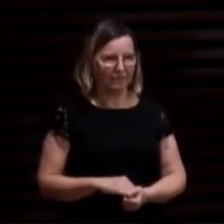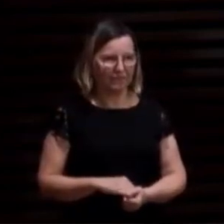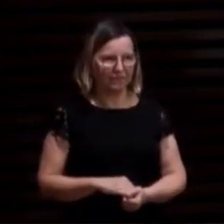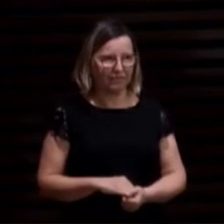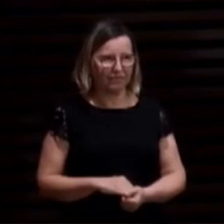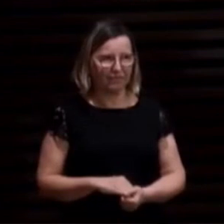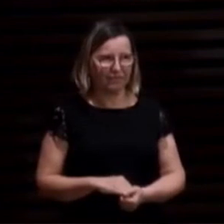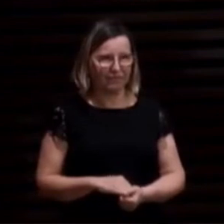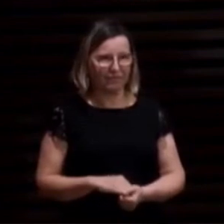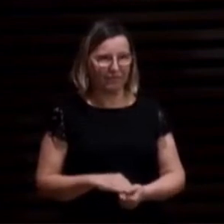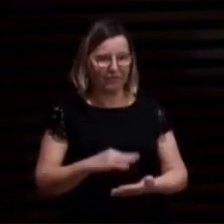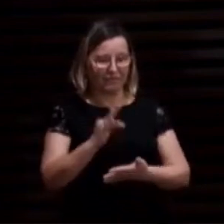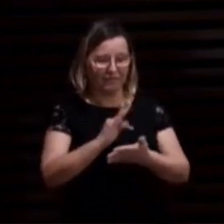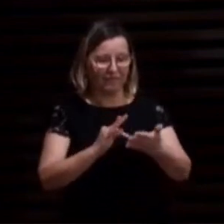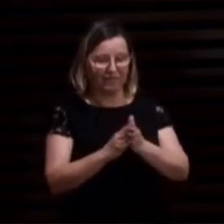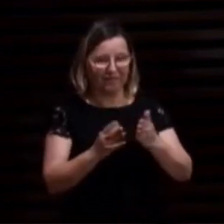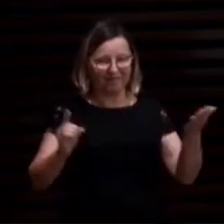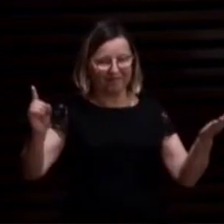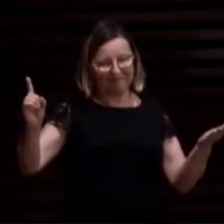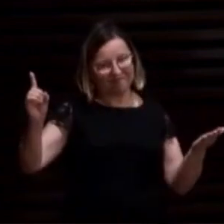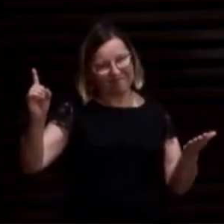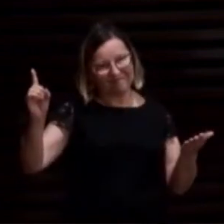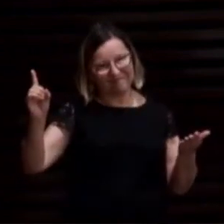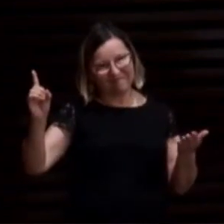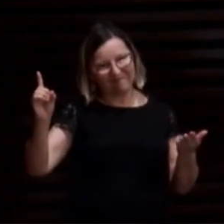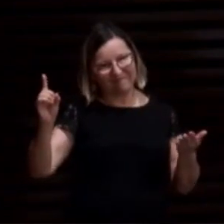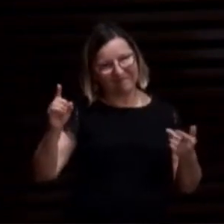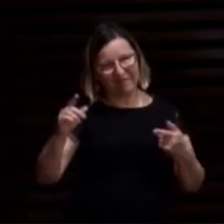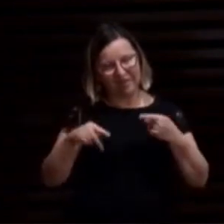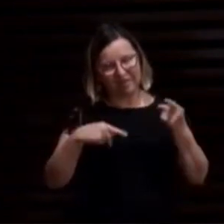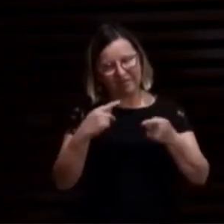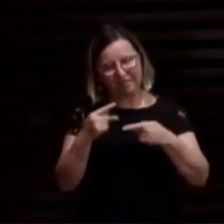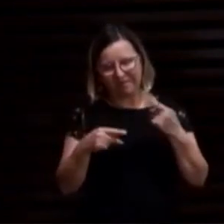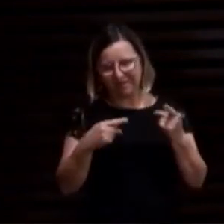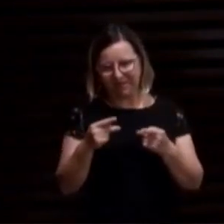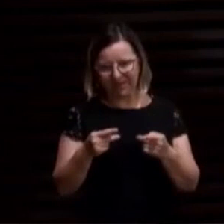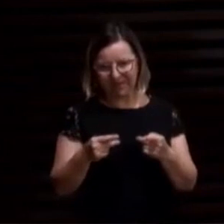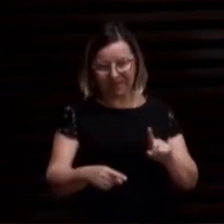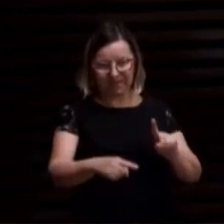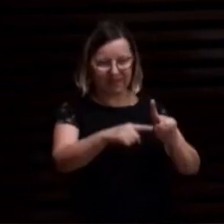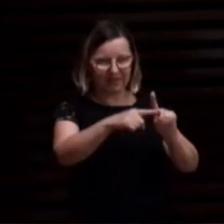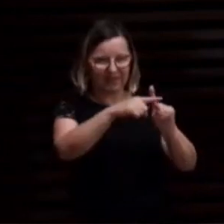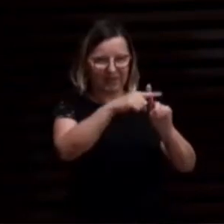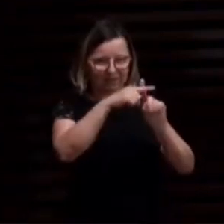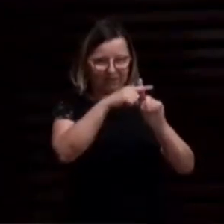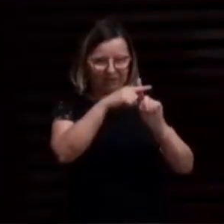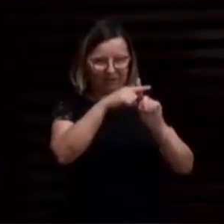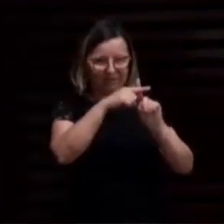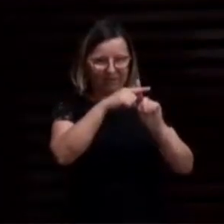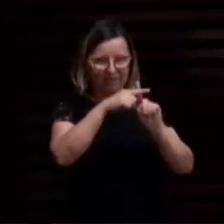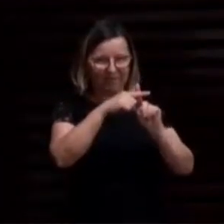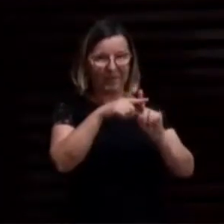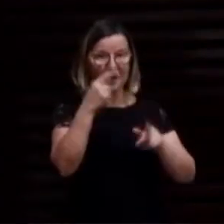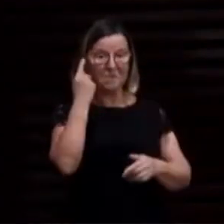E o texto bíblico, ele diz que na parte da cruz, foi para que